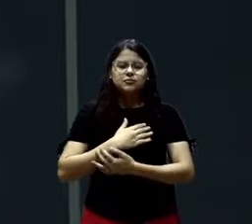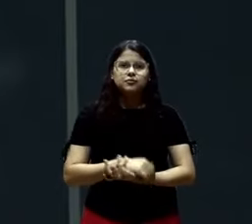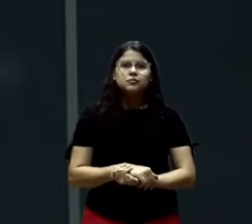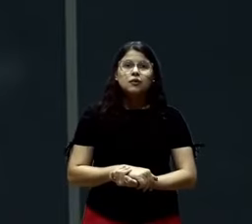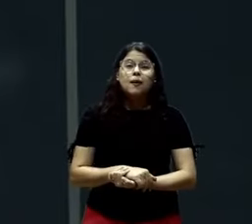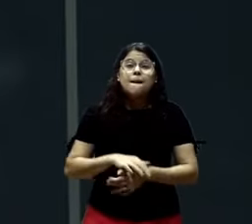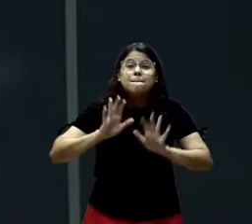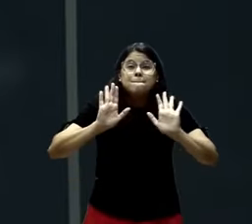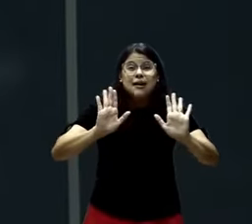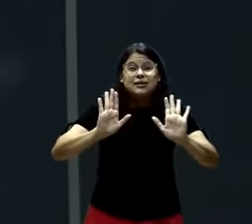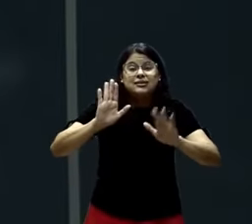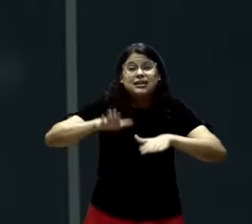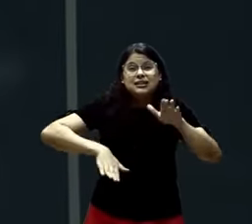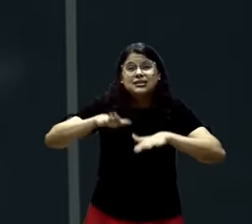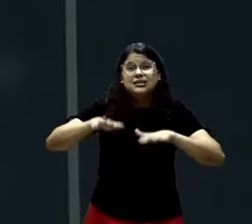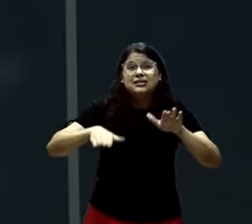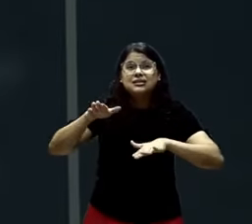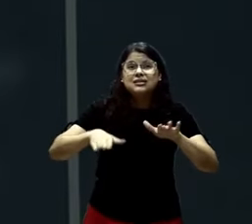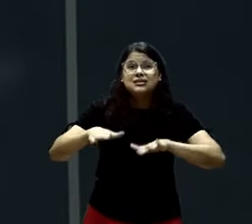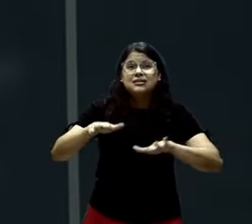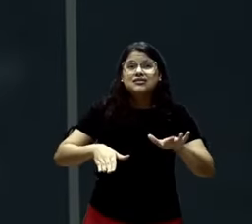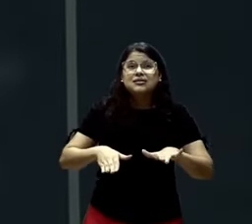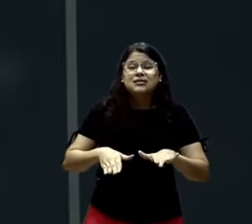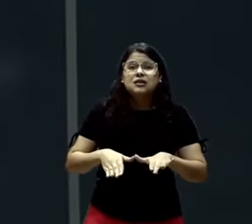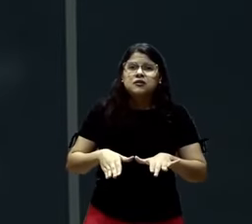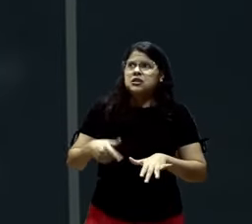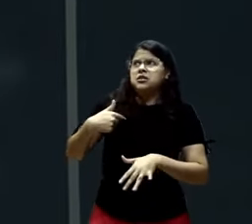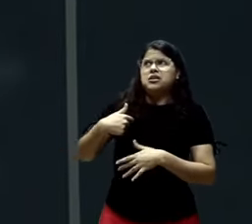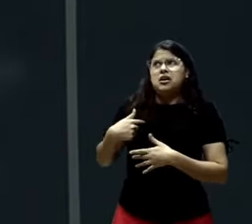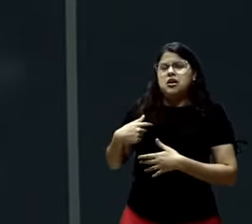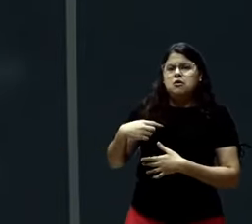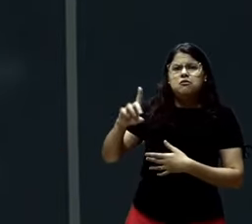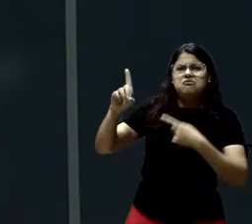Mas tem dia que eu oro assim e tem dia que eu resisto a isso.